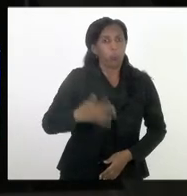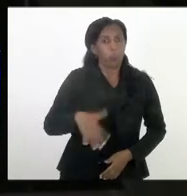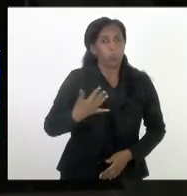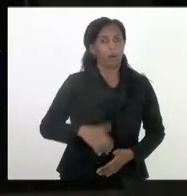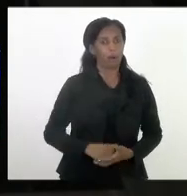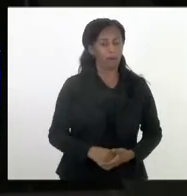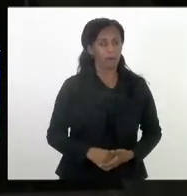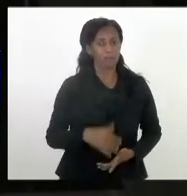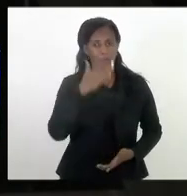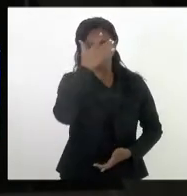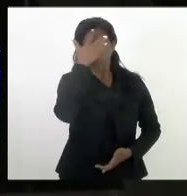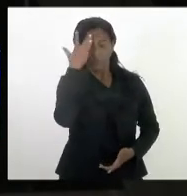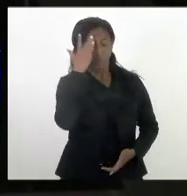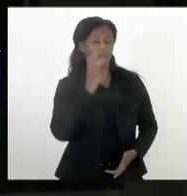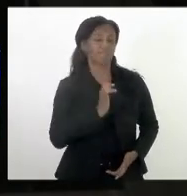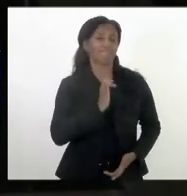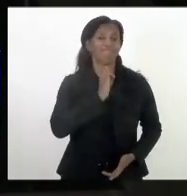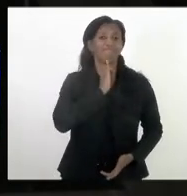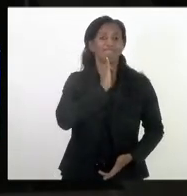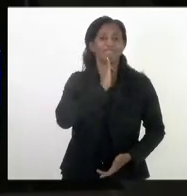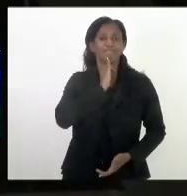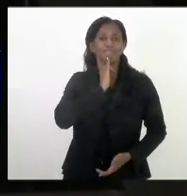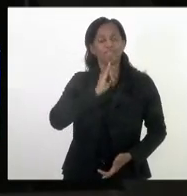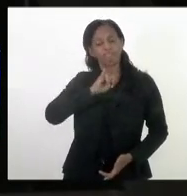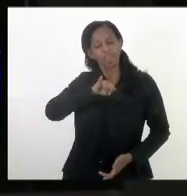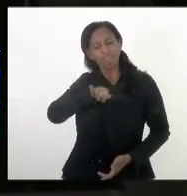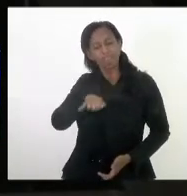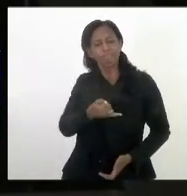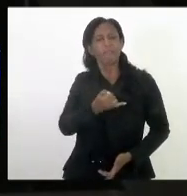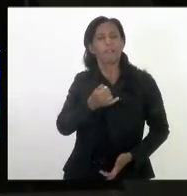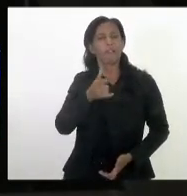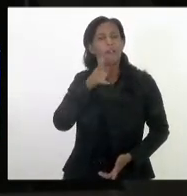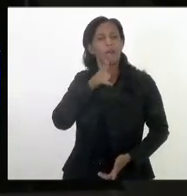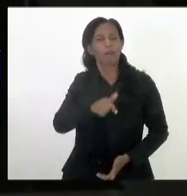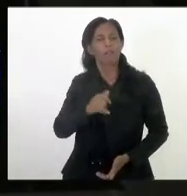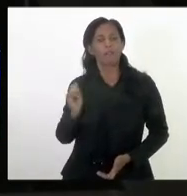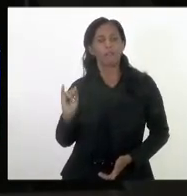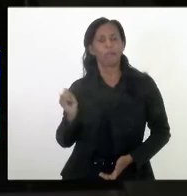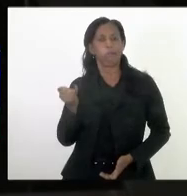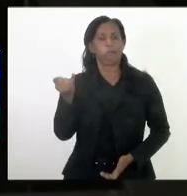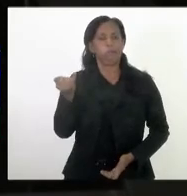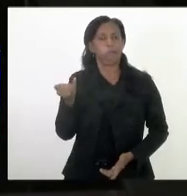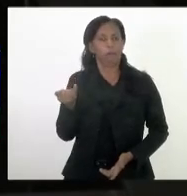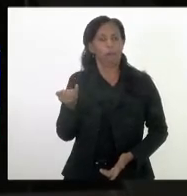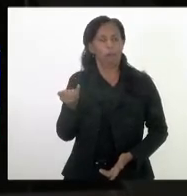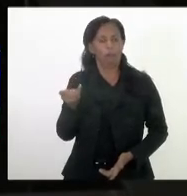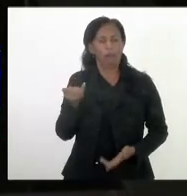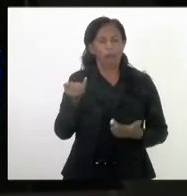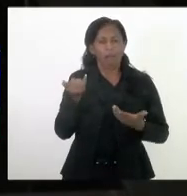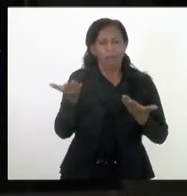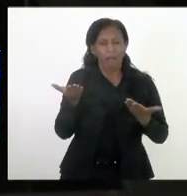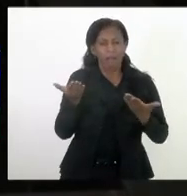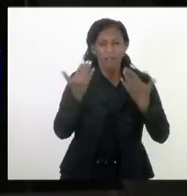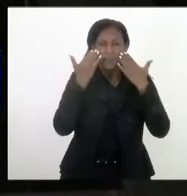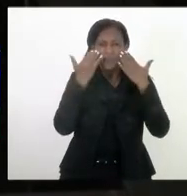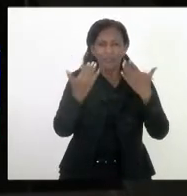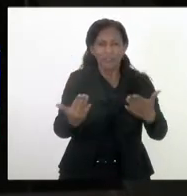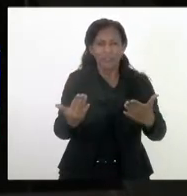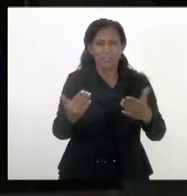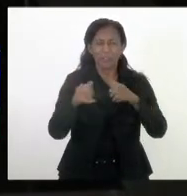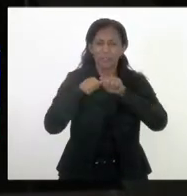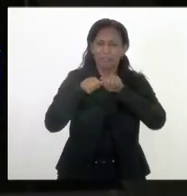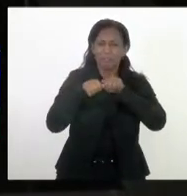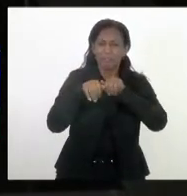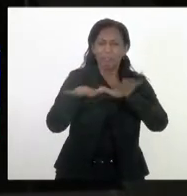pessoas, infelizmente, aproveitaram para lucrar diante da pior pandemia que